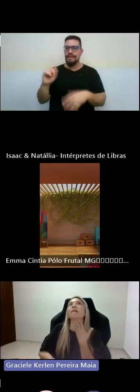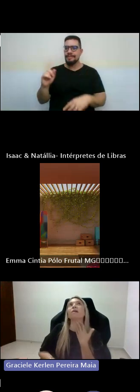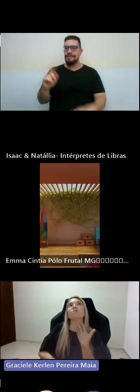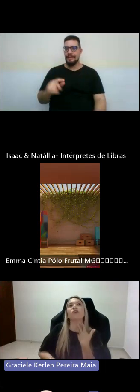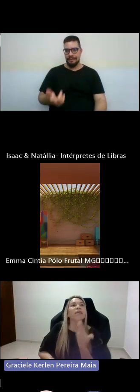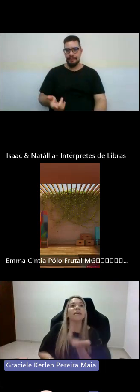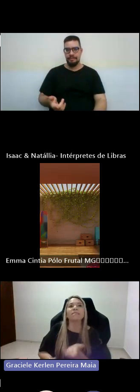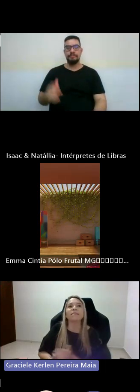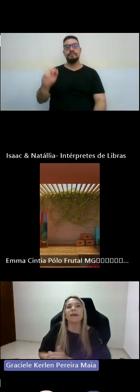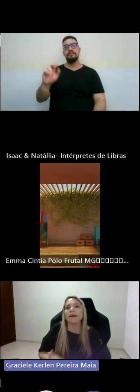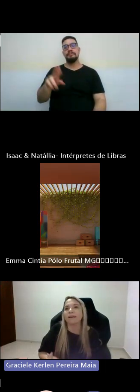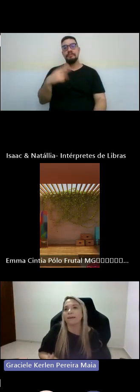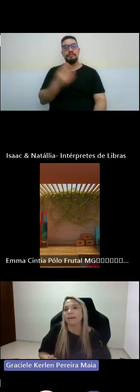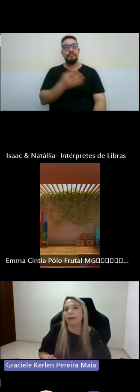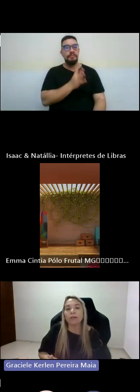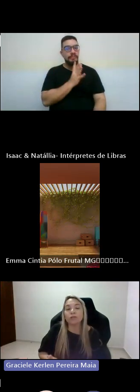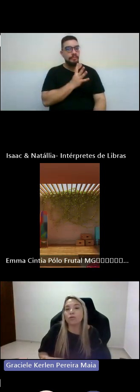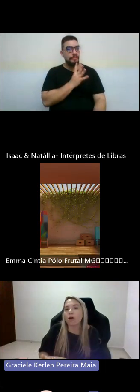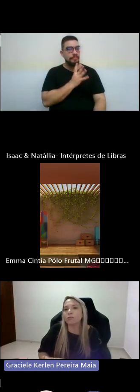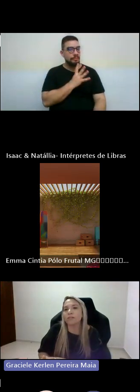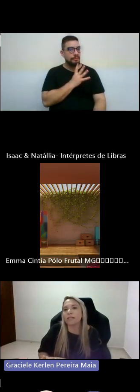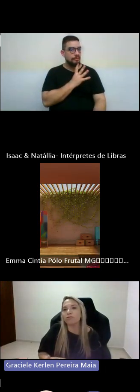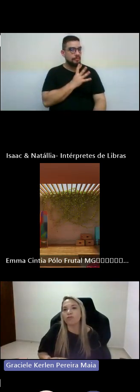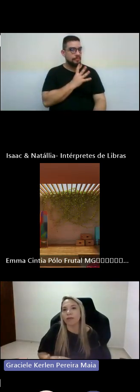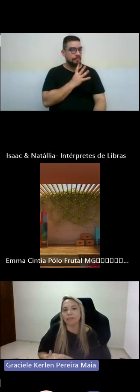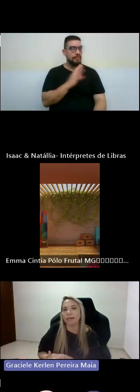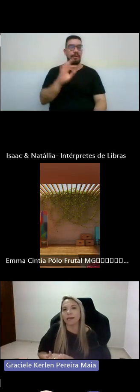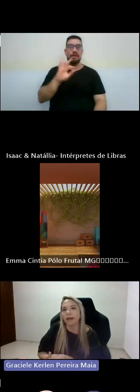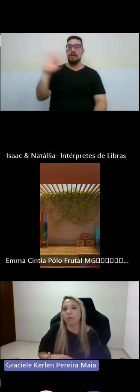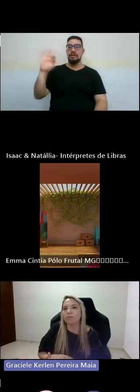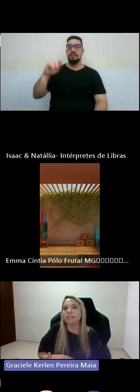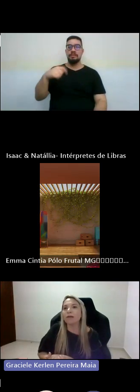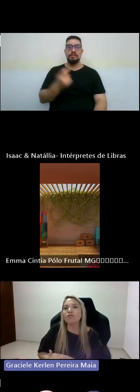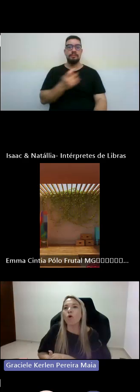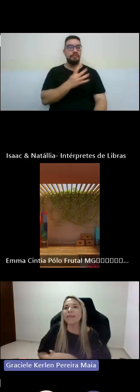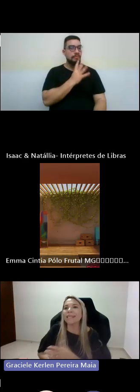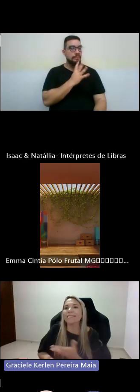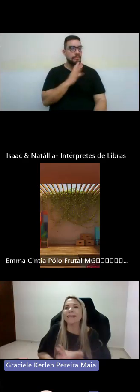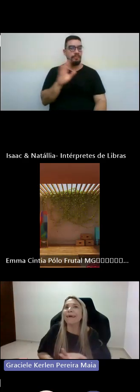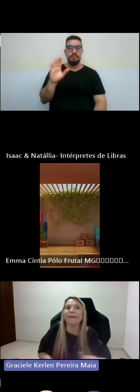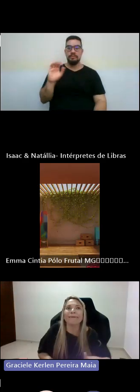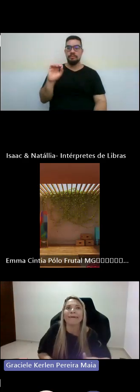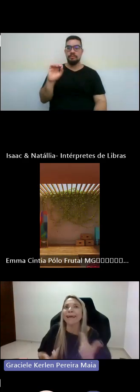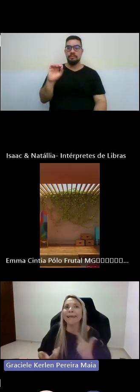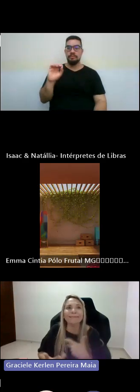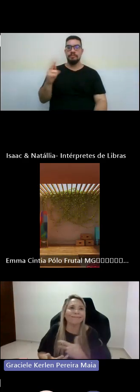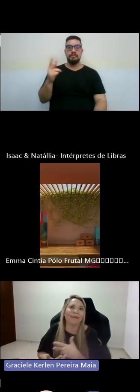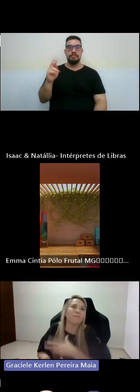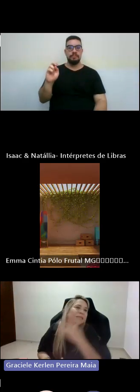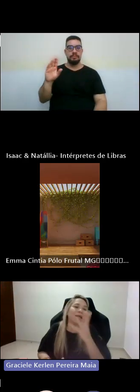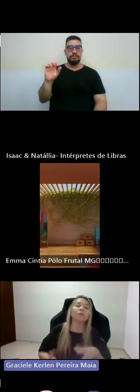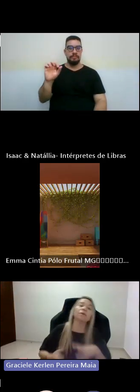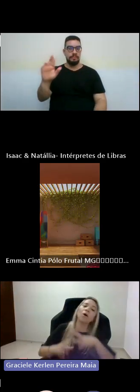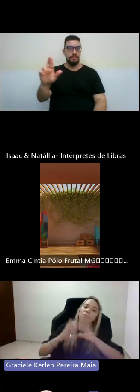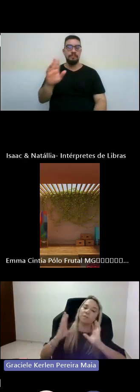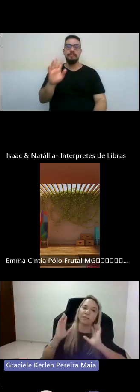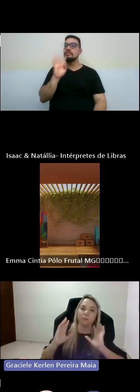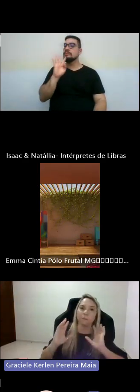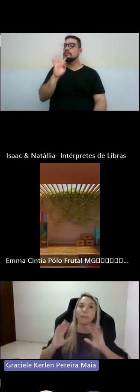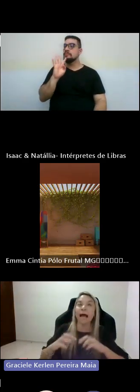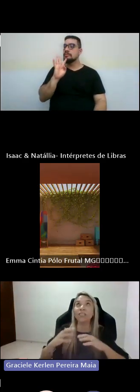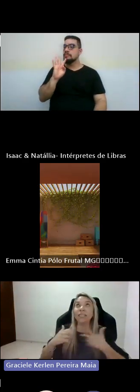o sinal de conhecer. Eu acho ótimo o sinal de conhecer. O sinal de conhecer, ele é arbitrário.